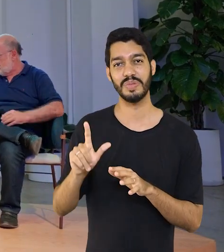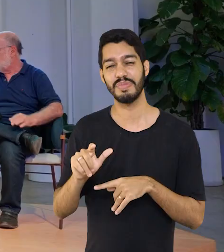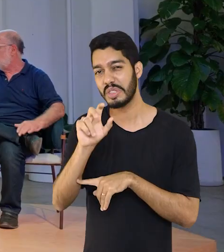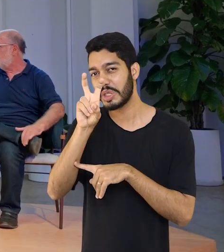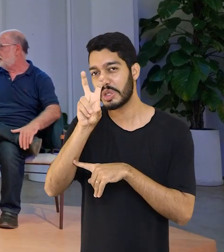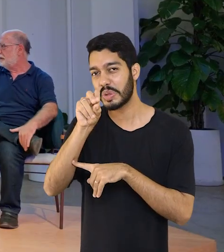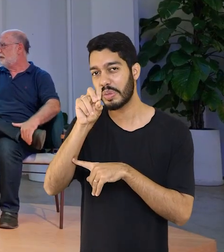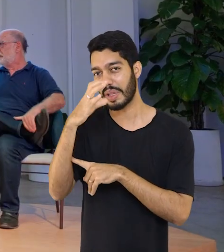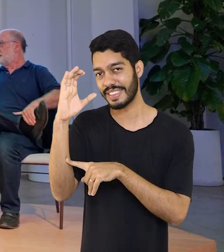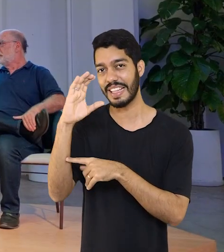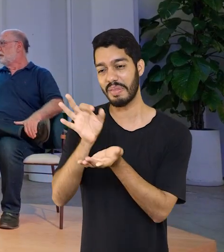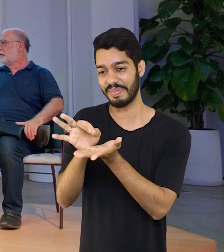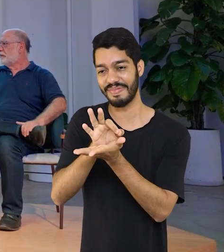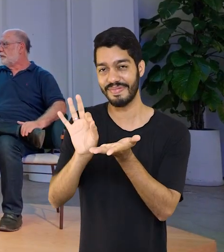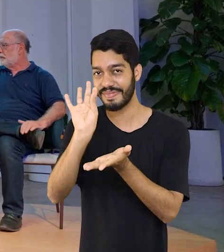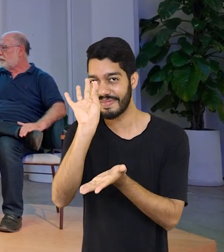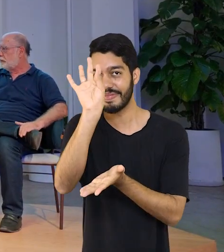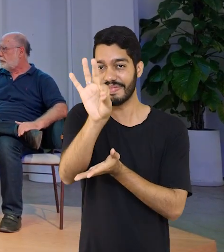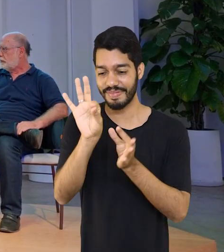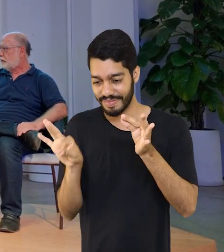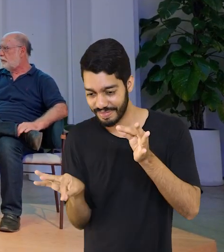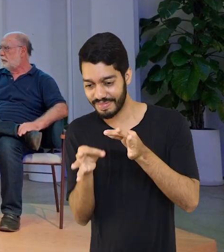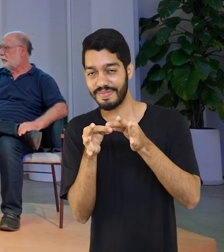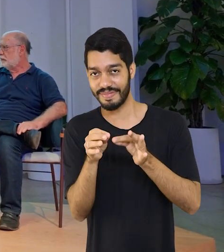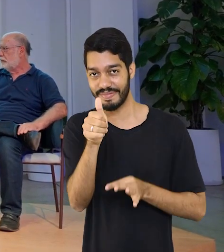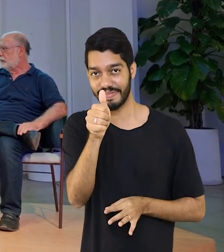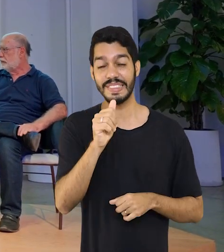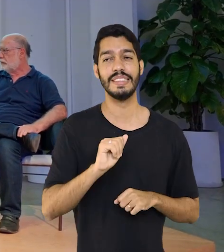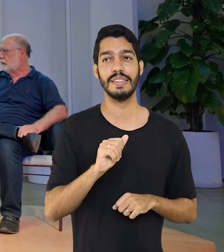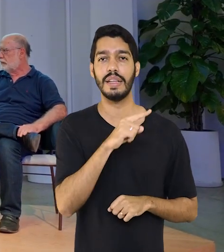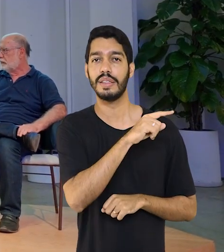aqui de contribuição? Achei bem interessante a fala da Suzana,